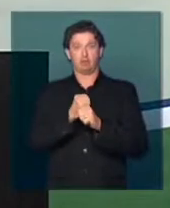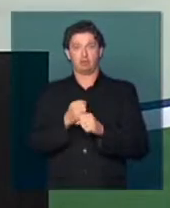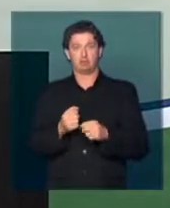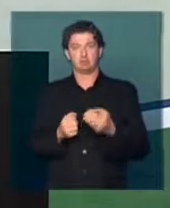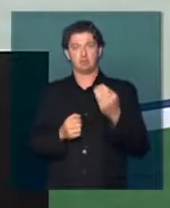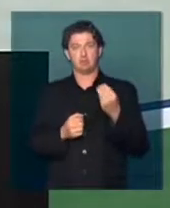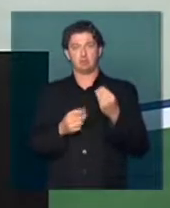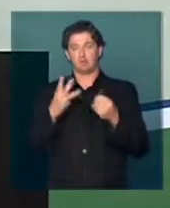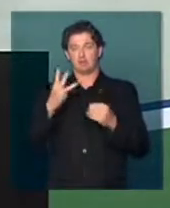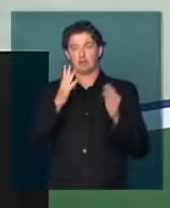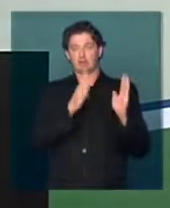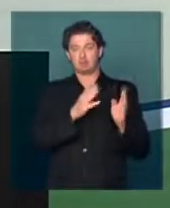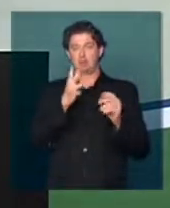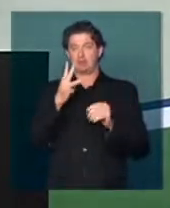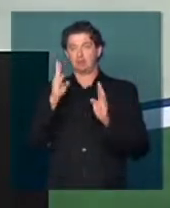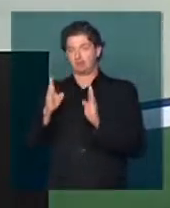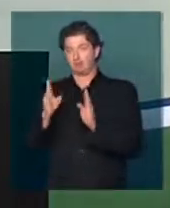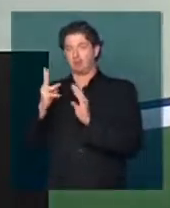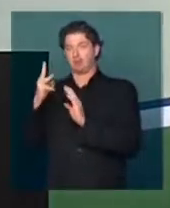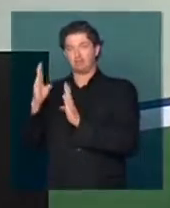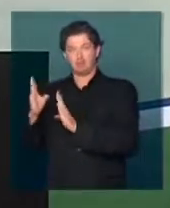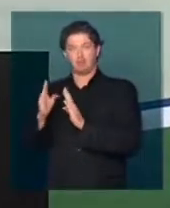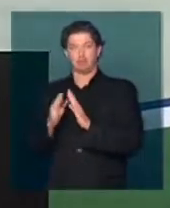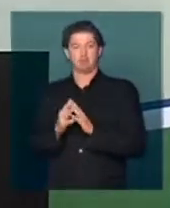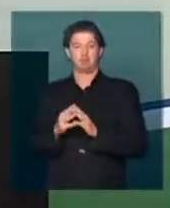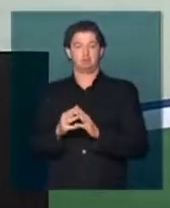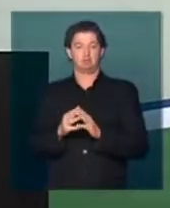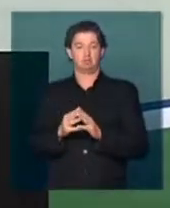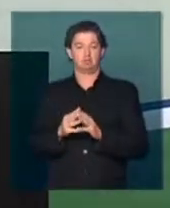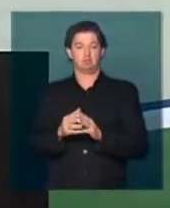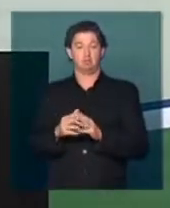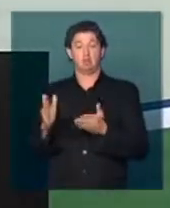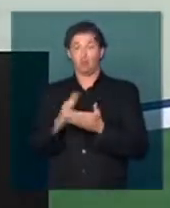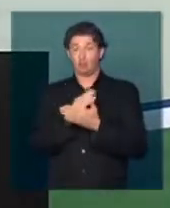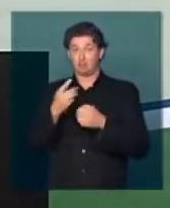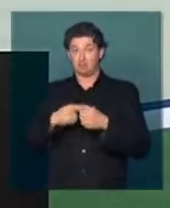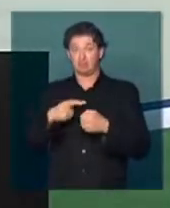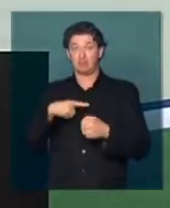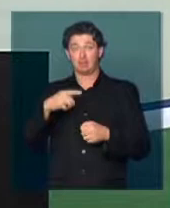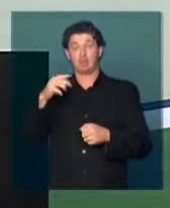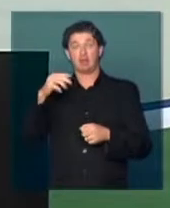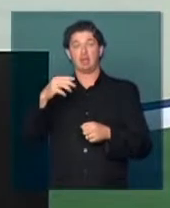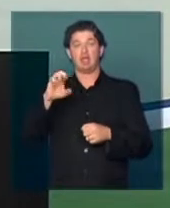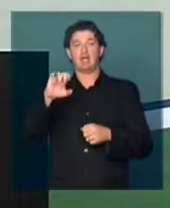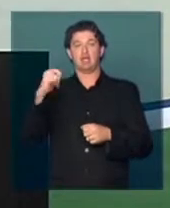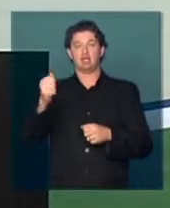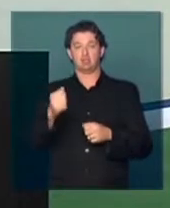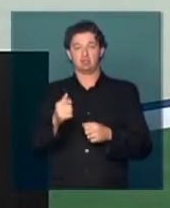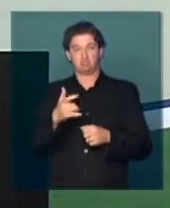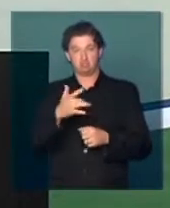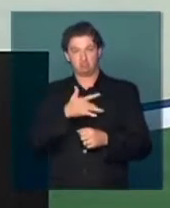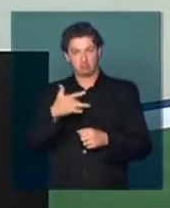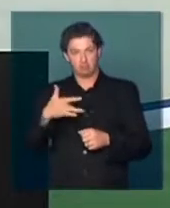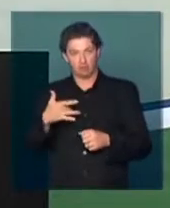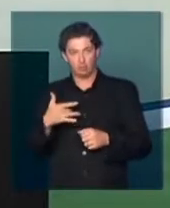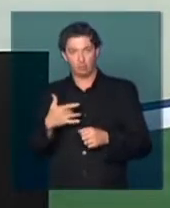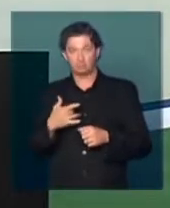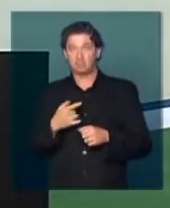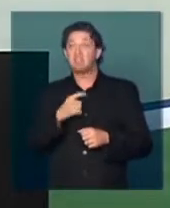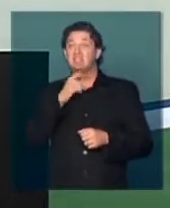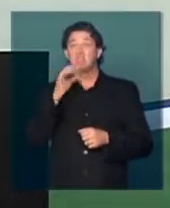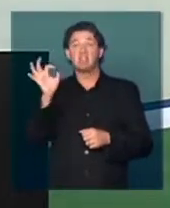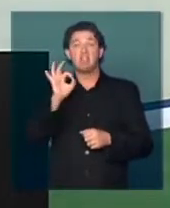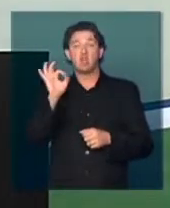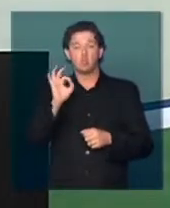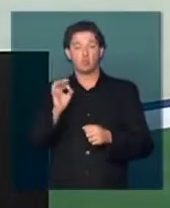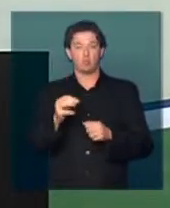3 ciclos. E alguns municípios até praticam o EJA. Na saúde, não há um município nesse país que